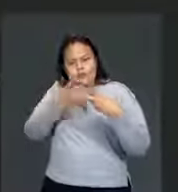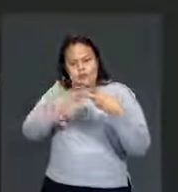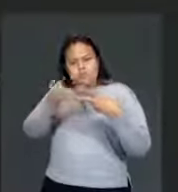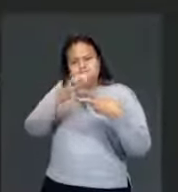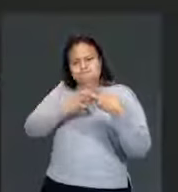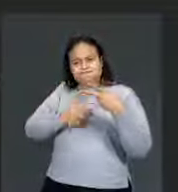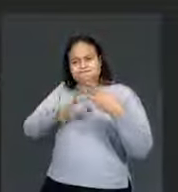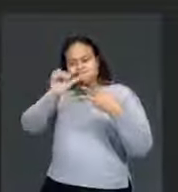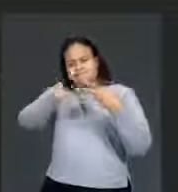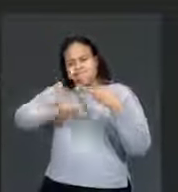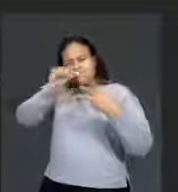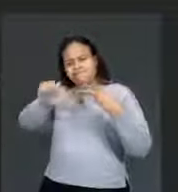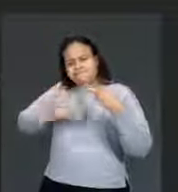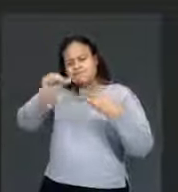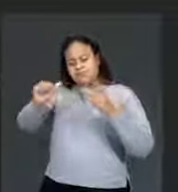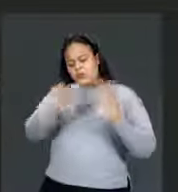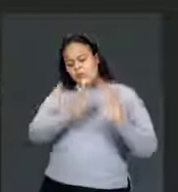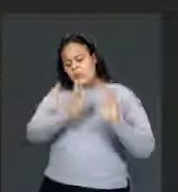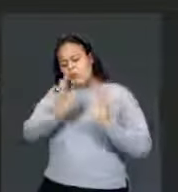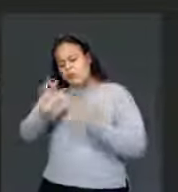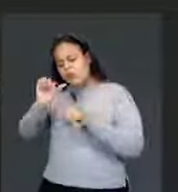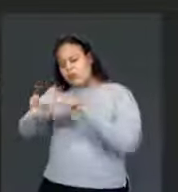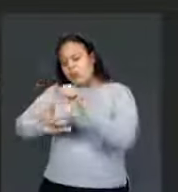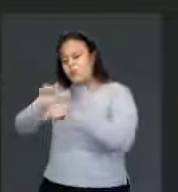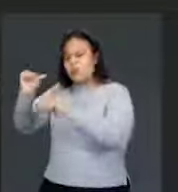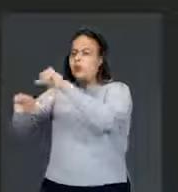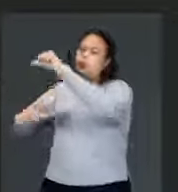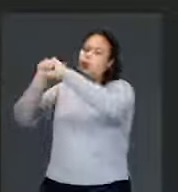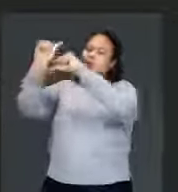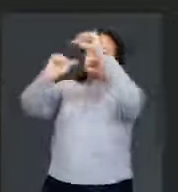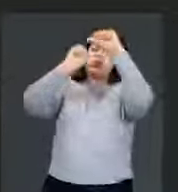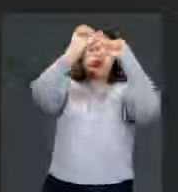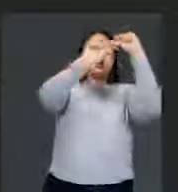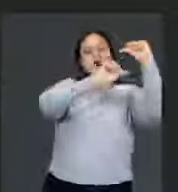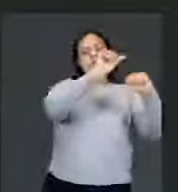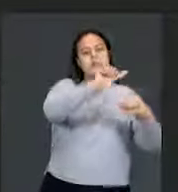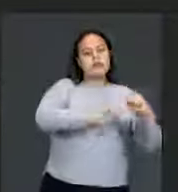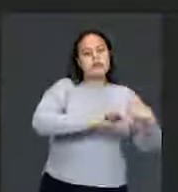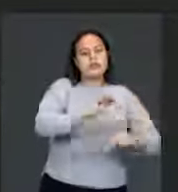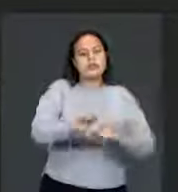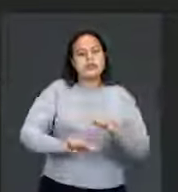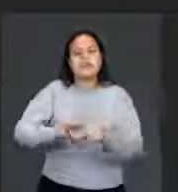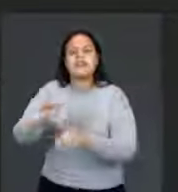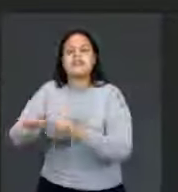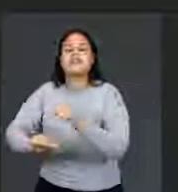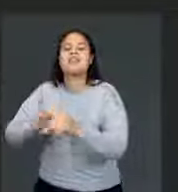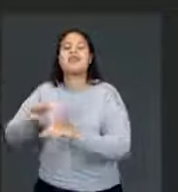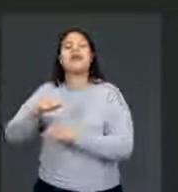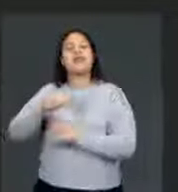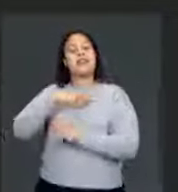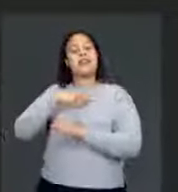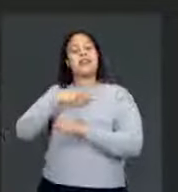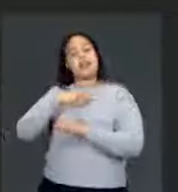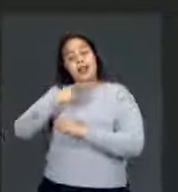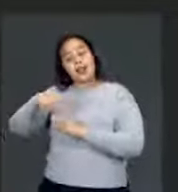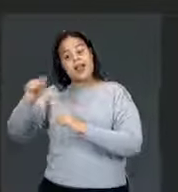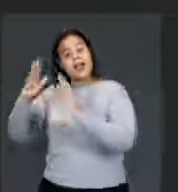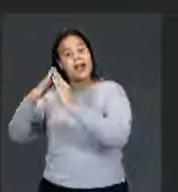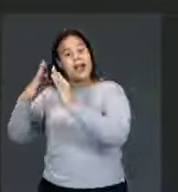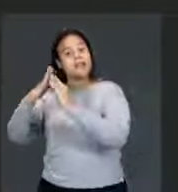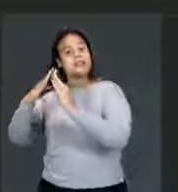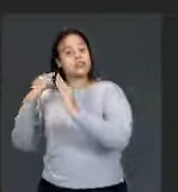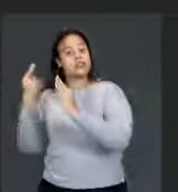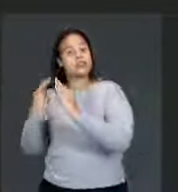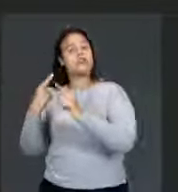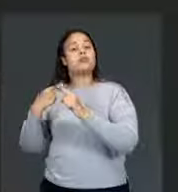sentido periodicamente. A corrente alternada é a que vai chegar nas nossas casas através da